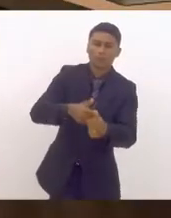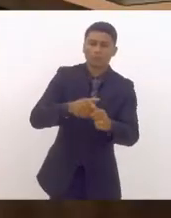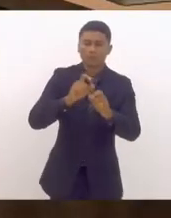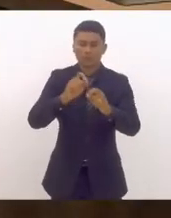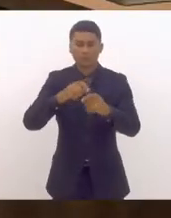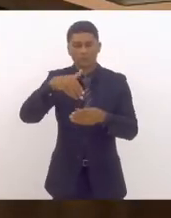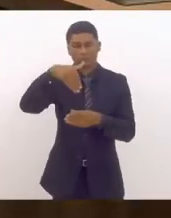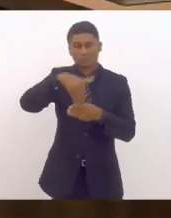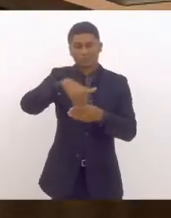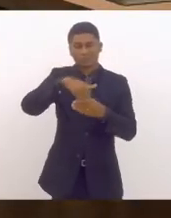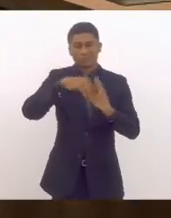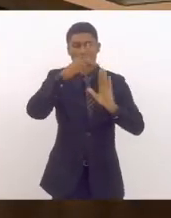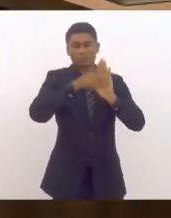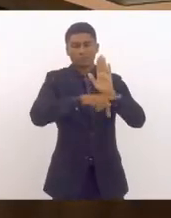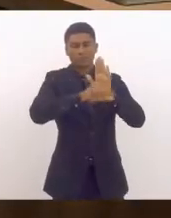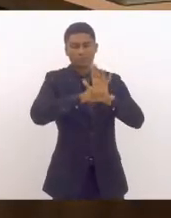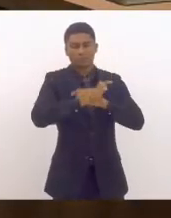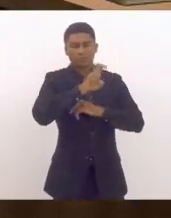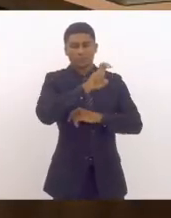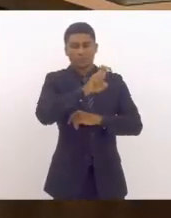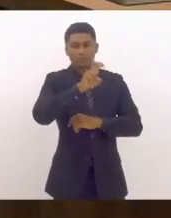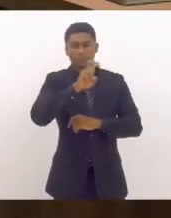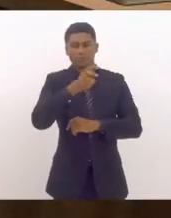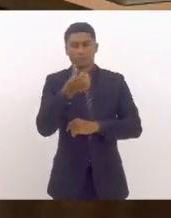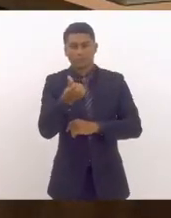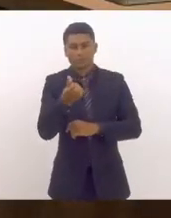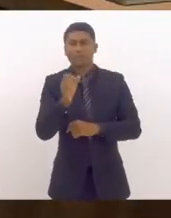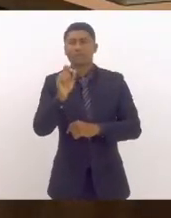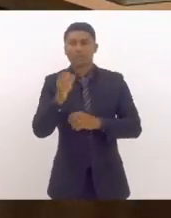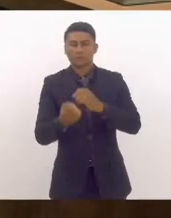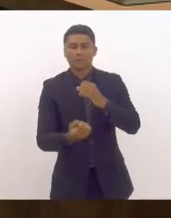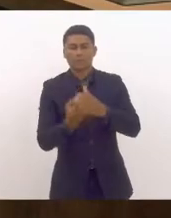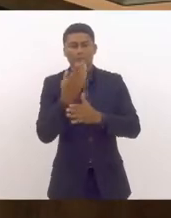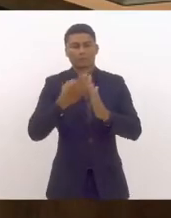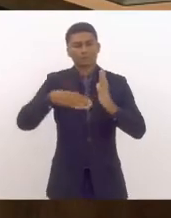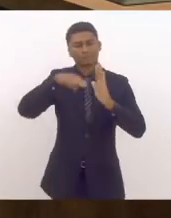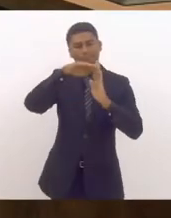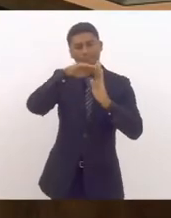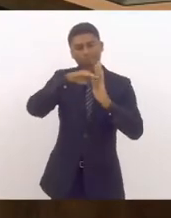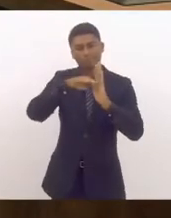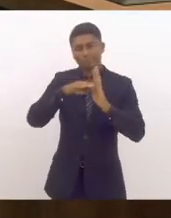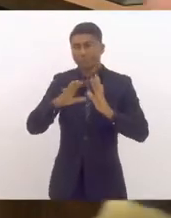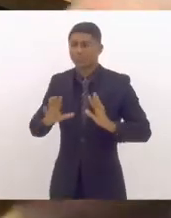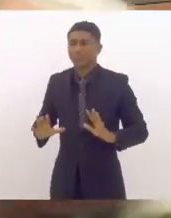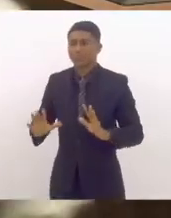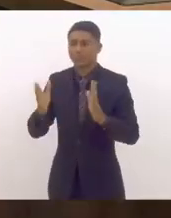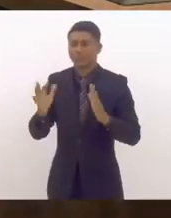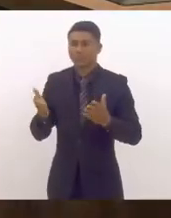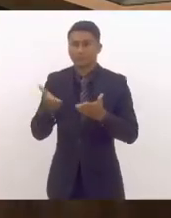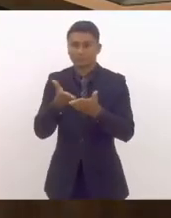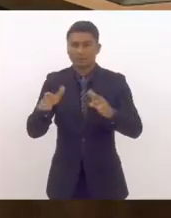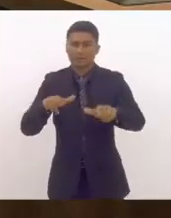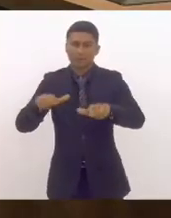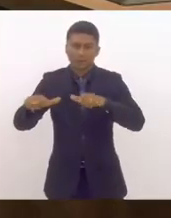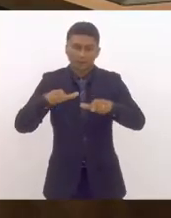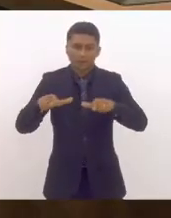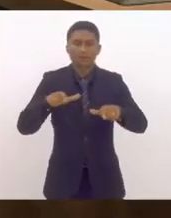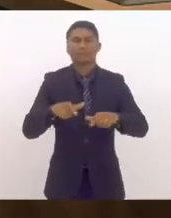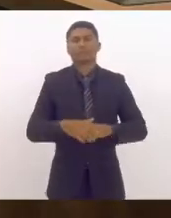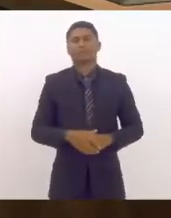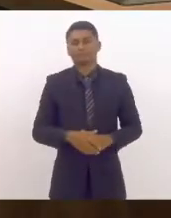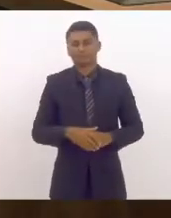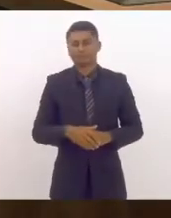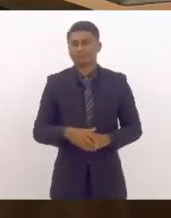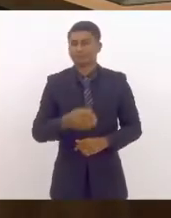projeto 5556 de minha autoria, que cria o Programa Estadual de Defesa e Incentivo à Atividade das Baianas do Acarajé. Seja muito